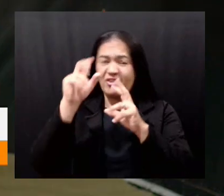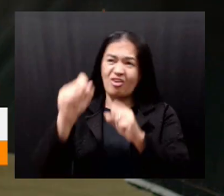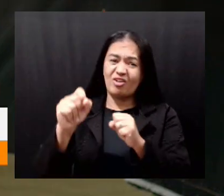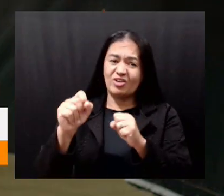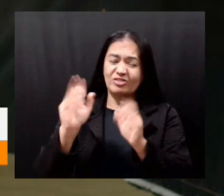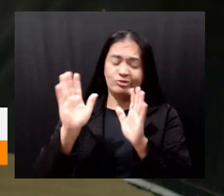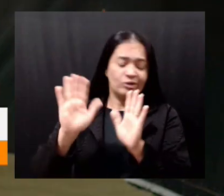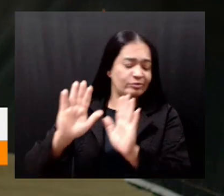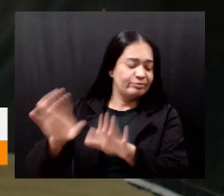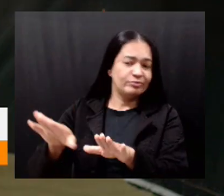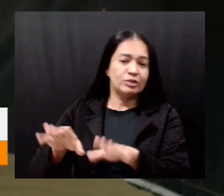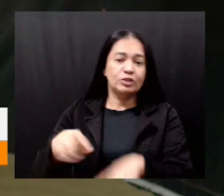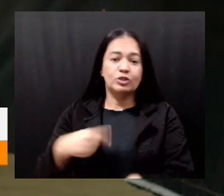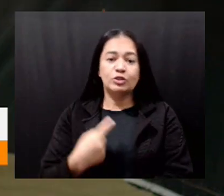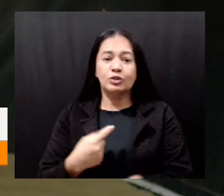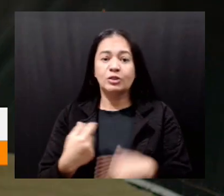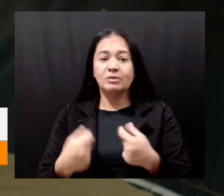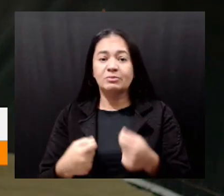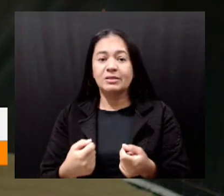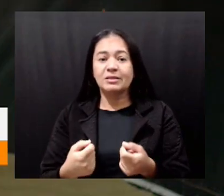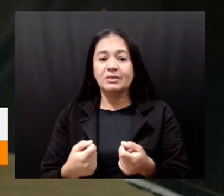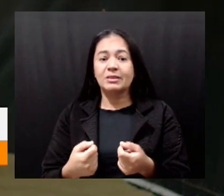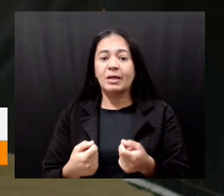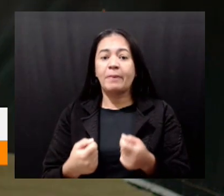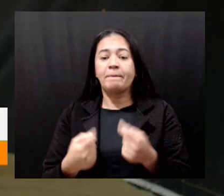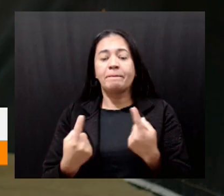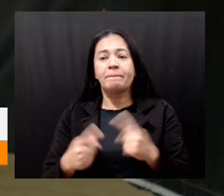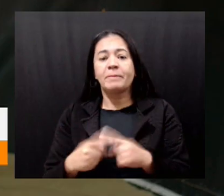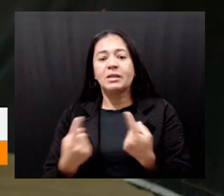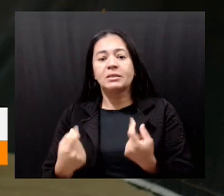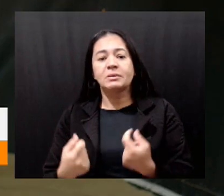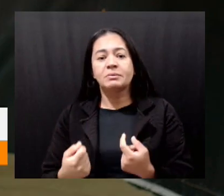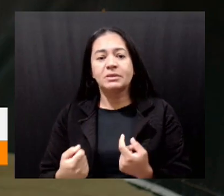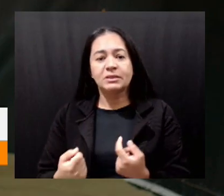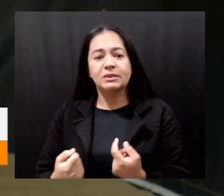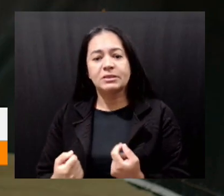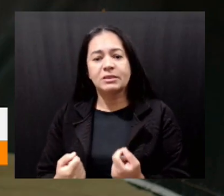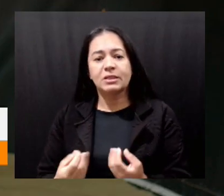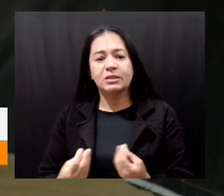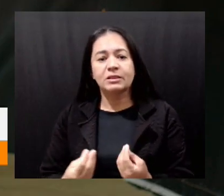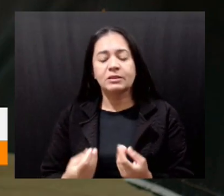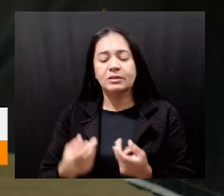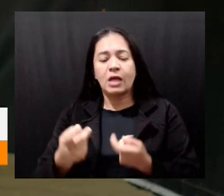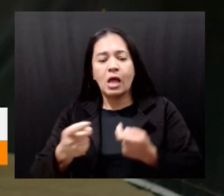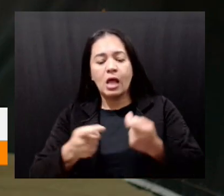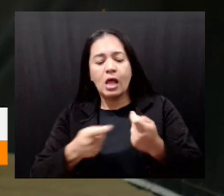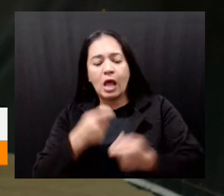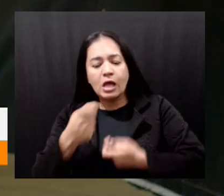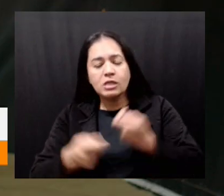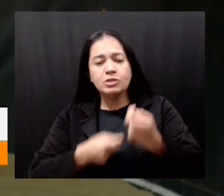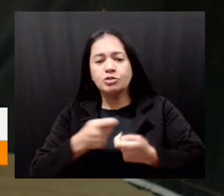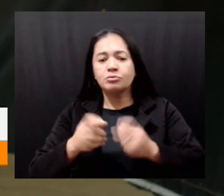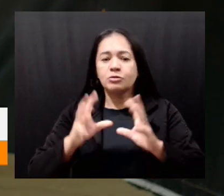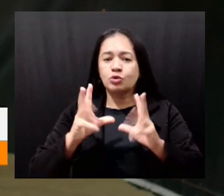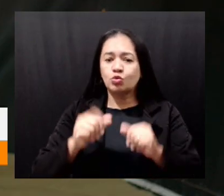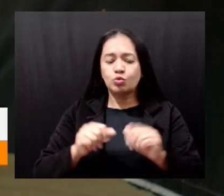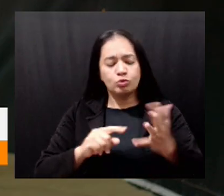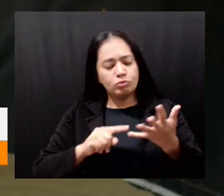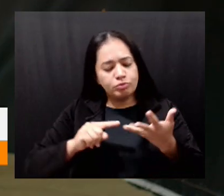não tem que ser forte coisa nenhuma, mas a gente precisa administrar todas essas situações e ter